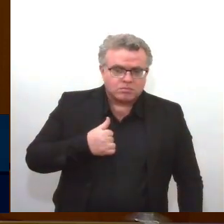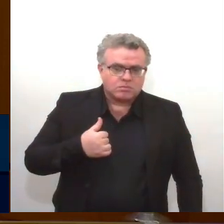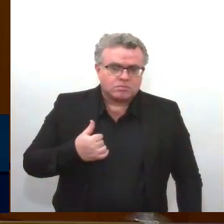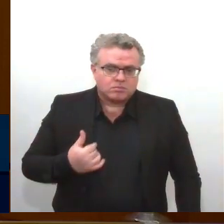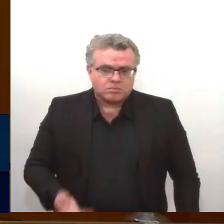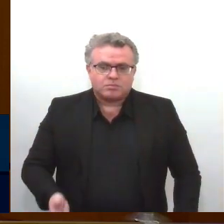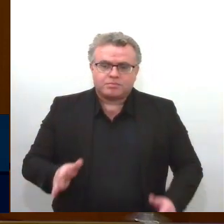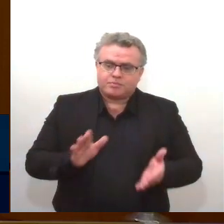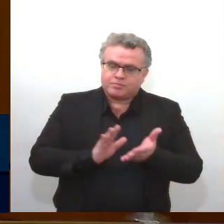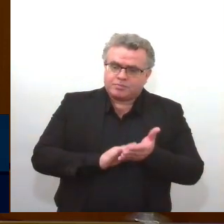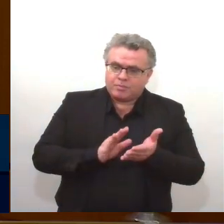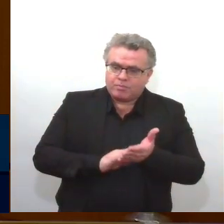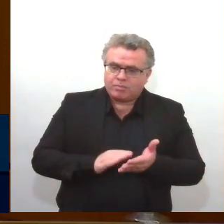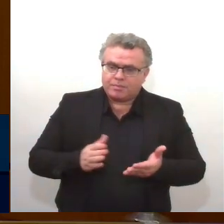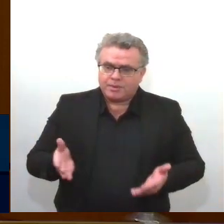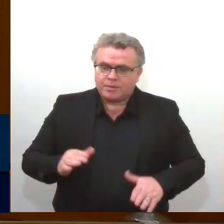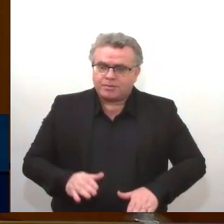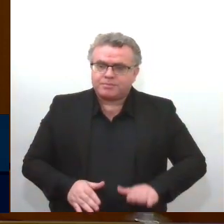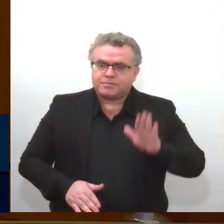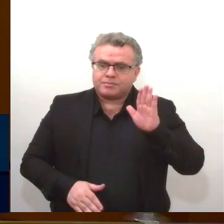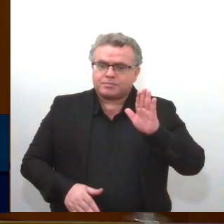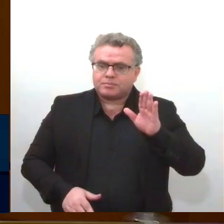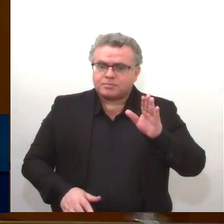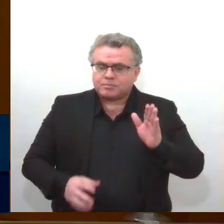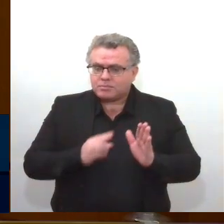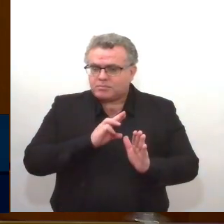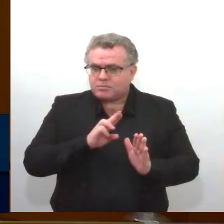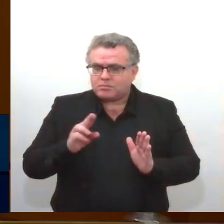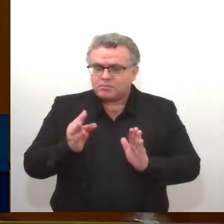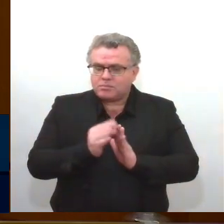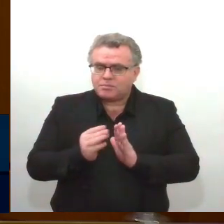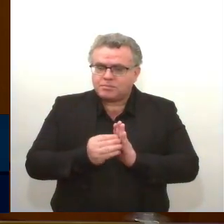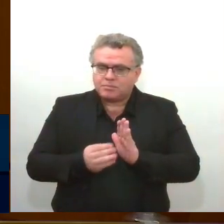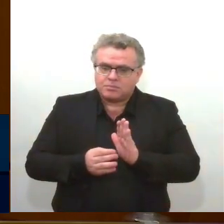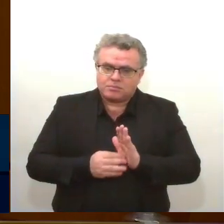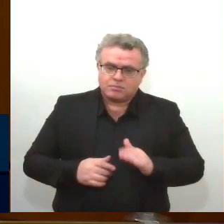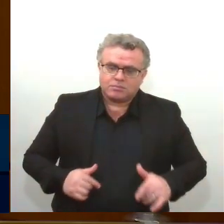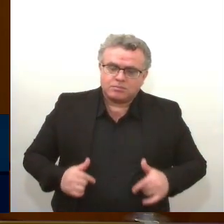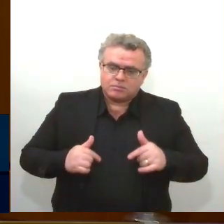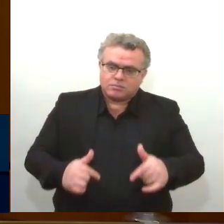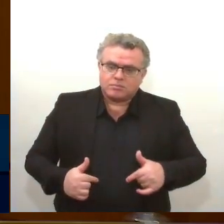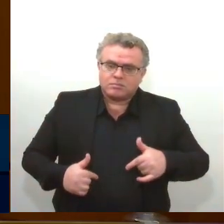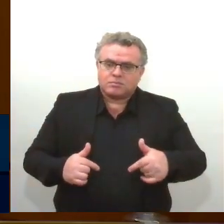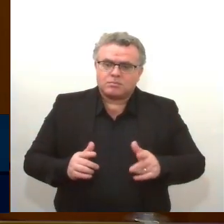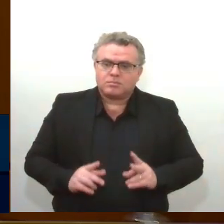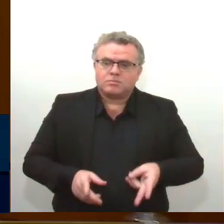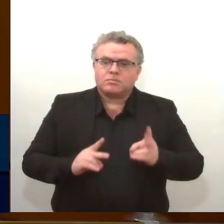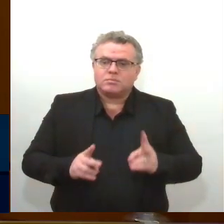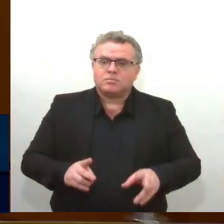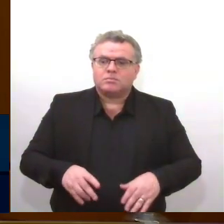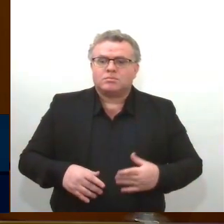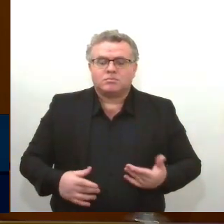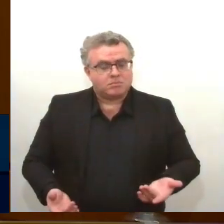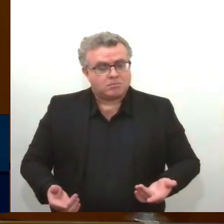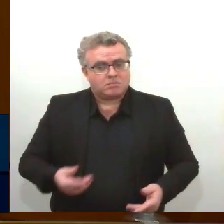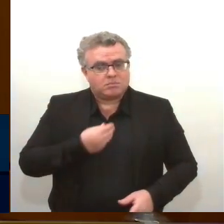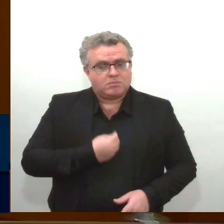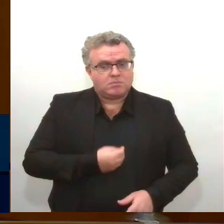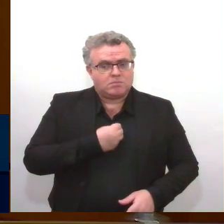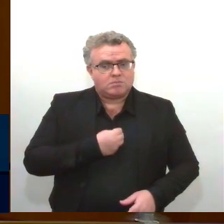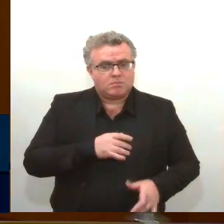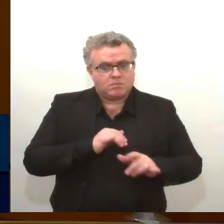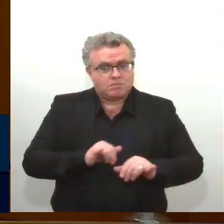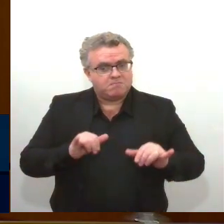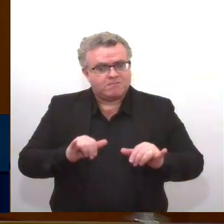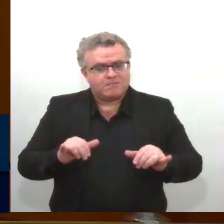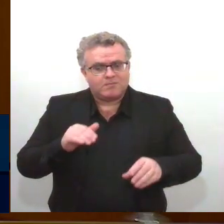disposição cada vez é mais desafiador participar de eleição a gente sabe bem o que é isso todos os colegas